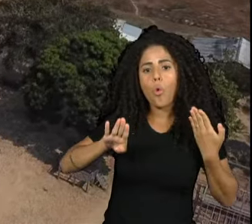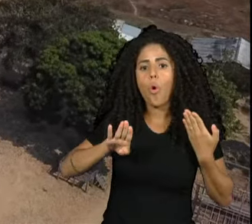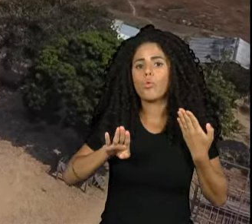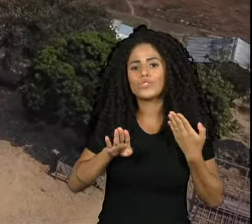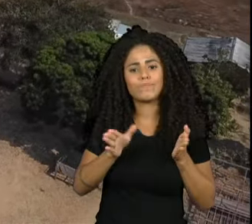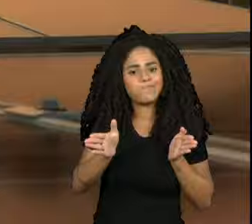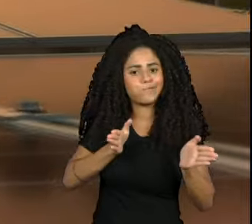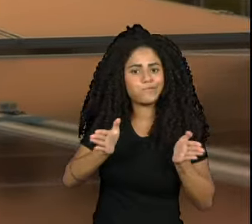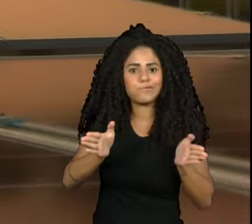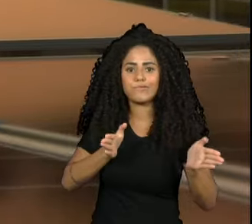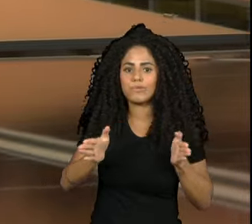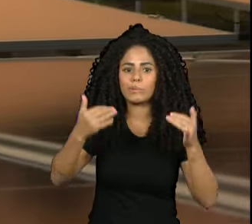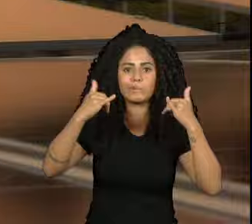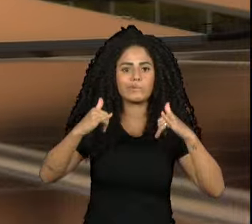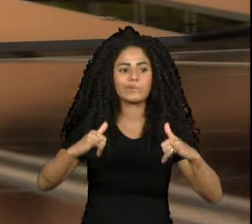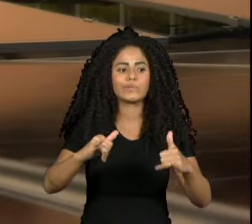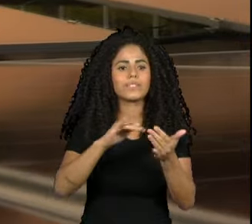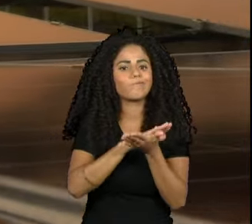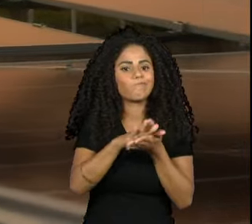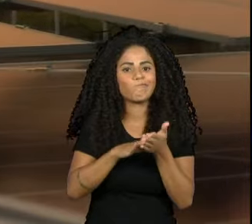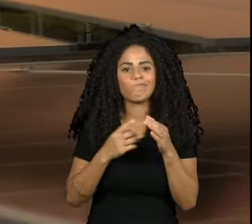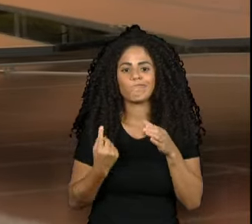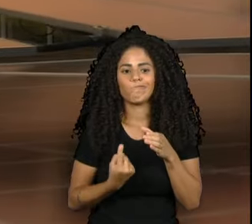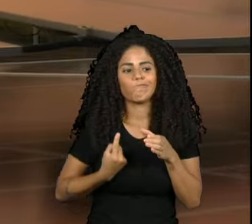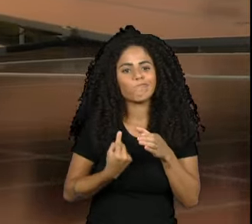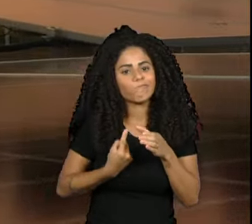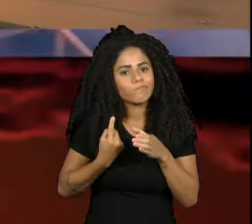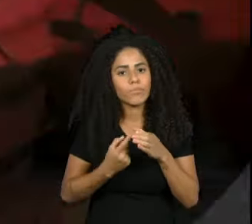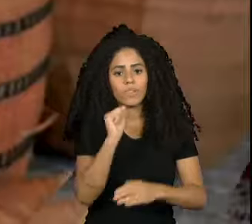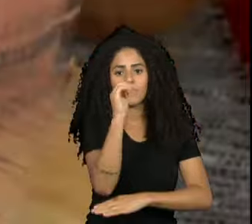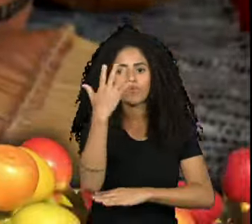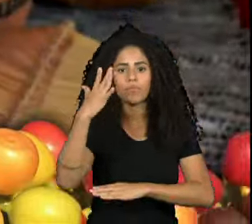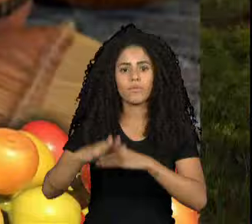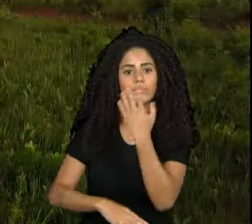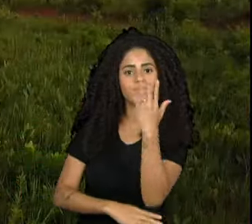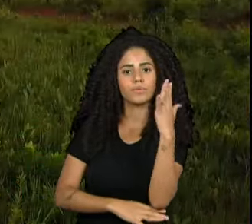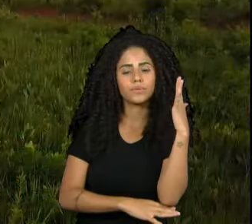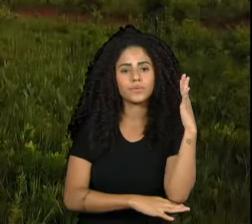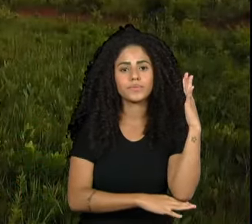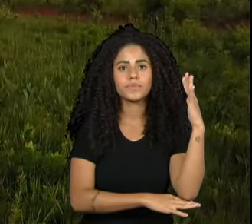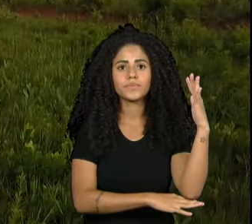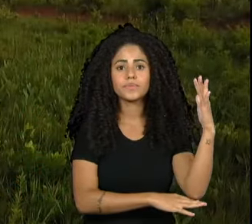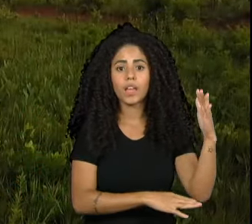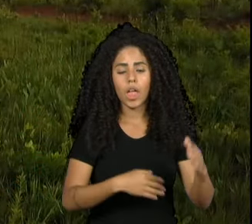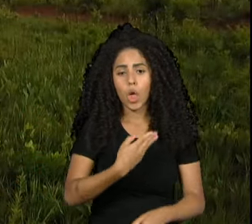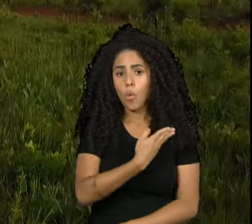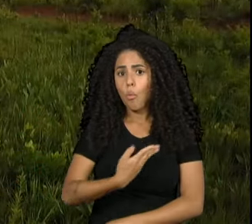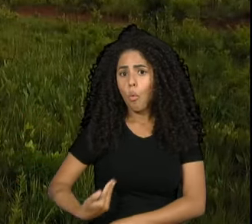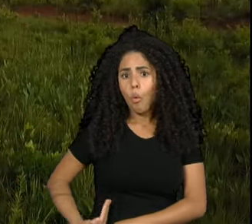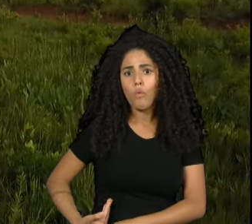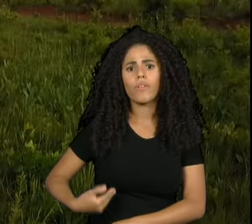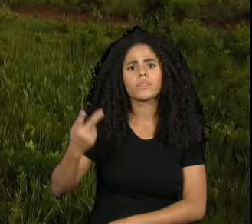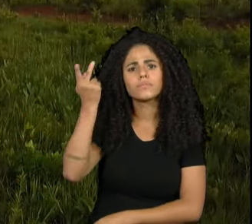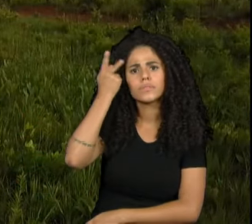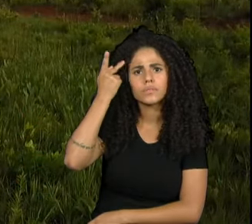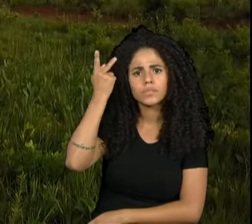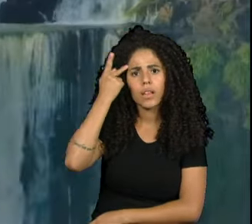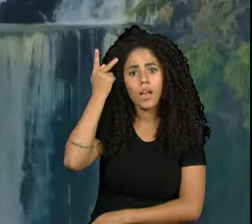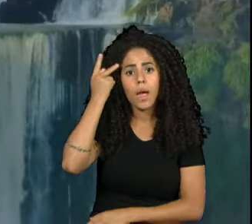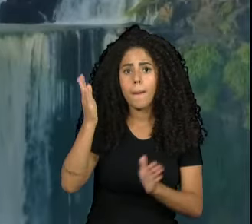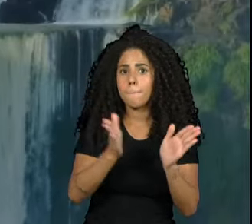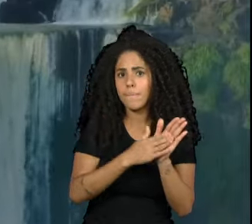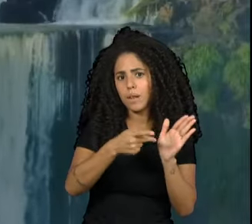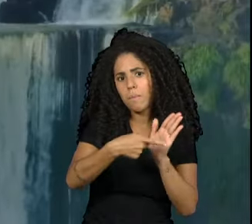acesso à eletricidade na maior floresta tropical do mundo. E o governo de São Paulo lança plano para